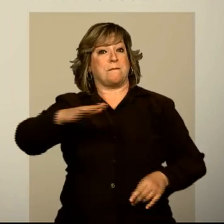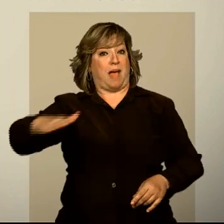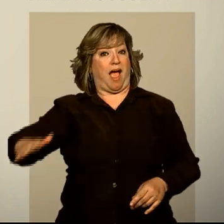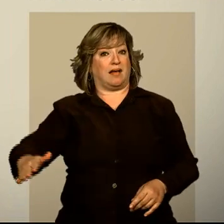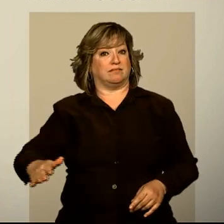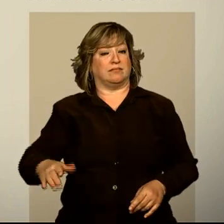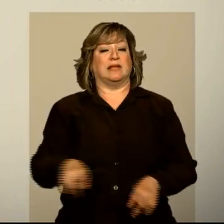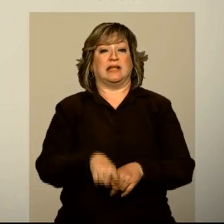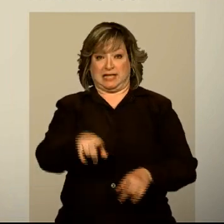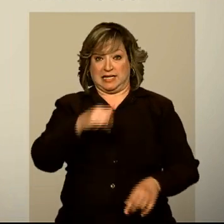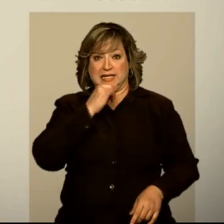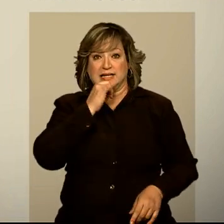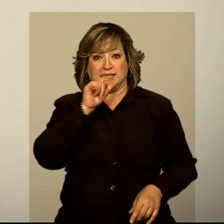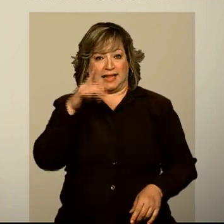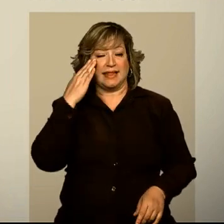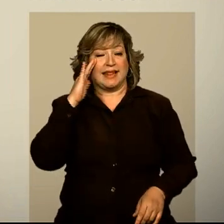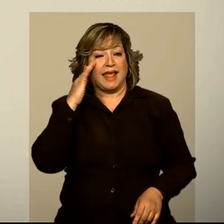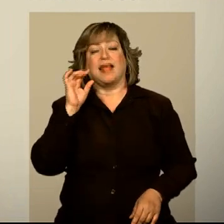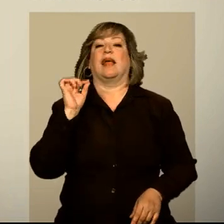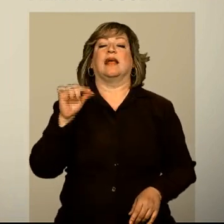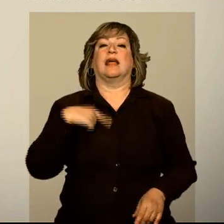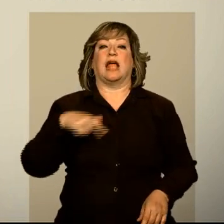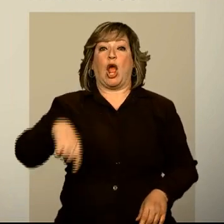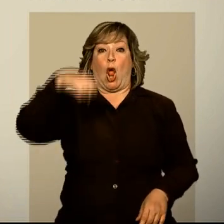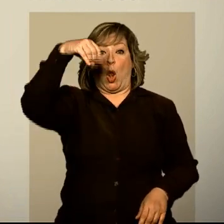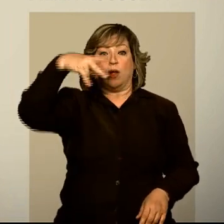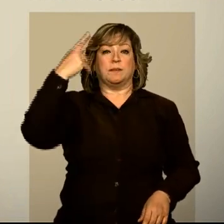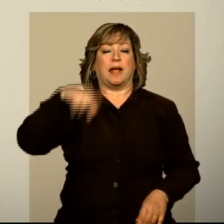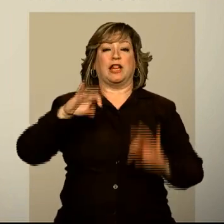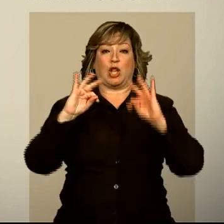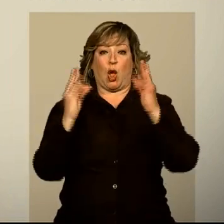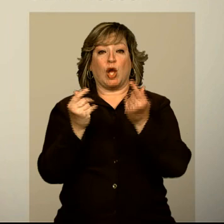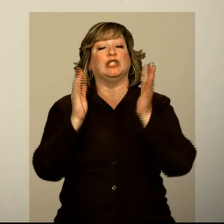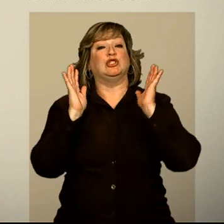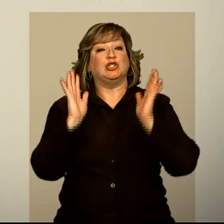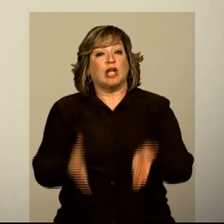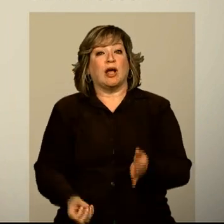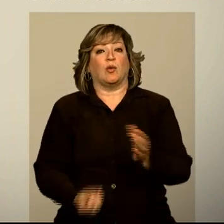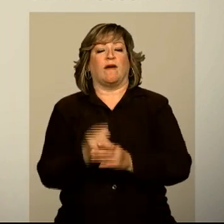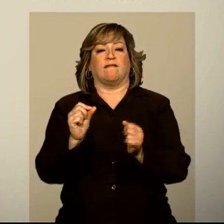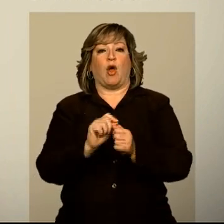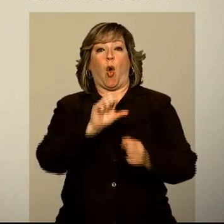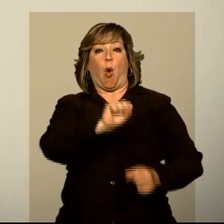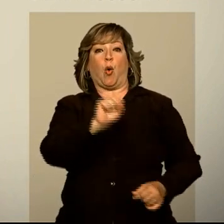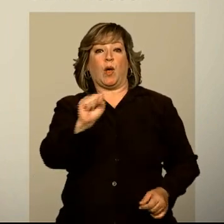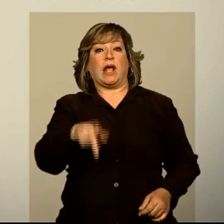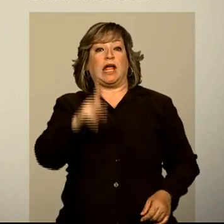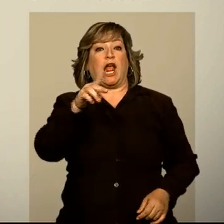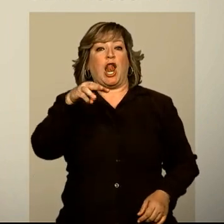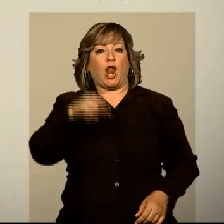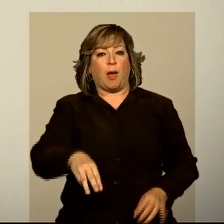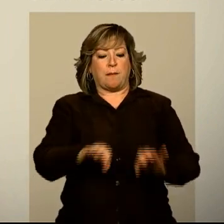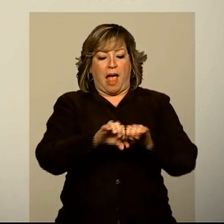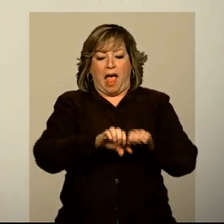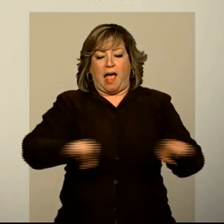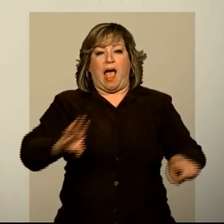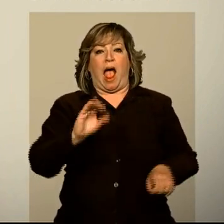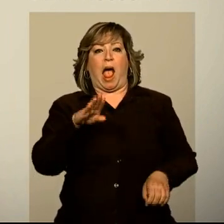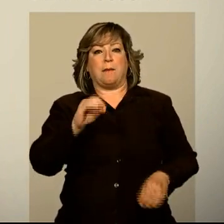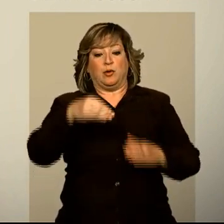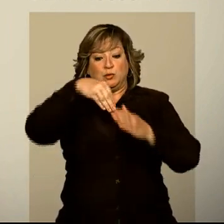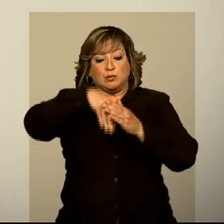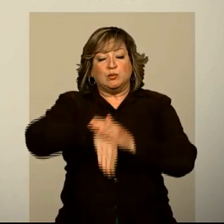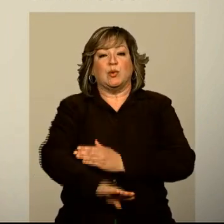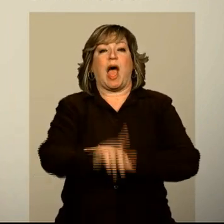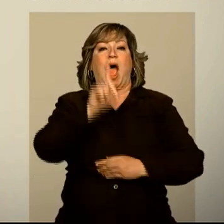mar só para você ter uma ideia Luciano o Luz Para Todos já instalou 88 km de cabos